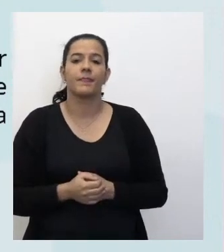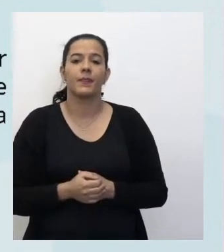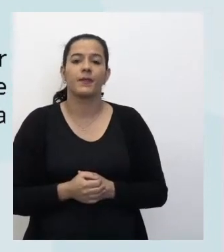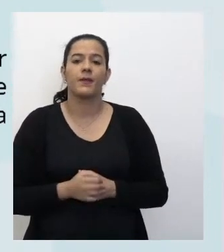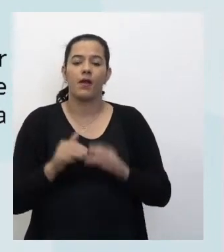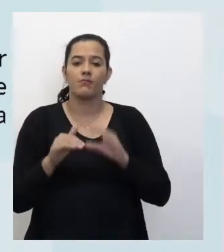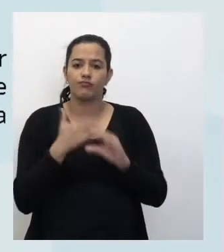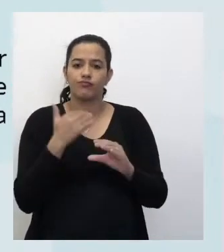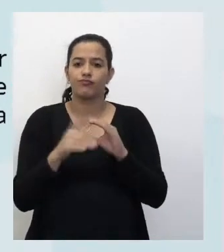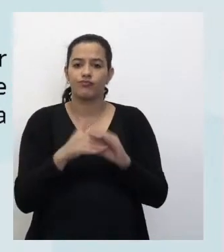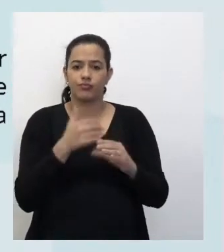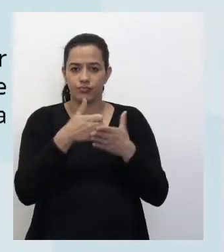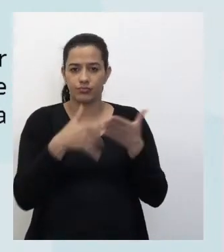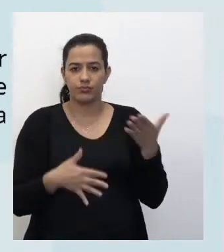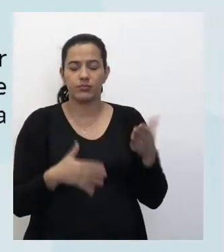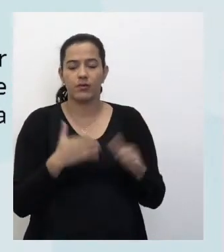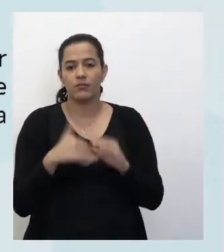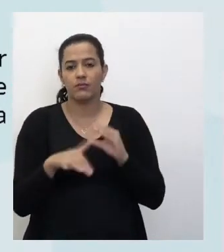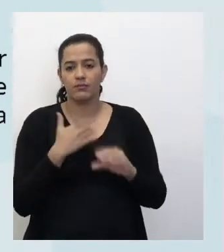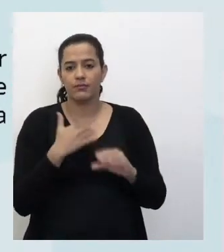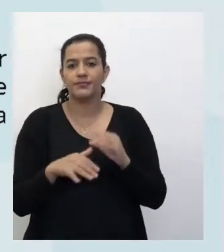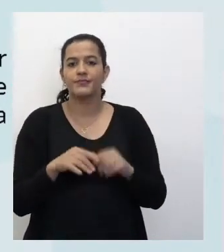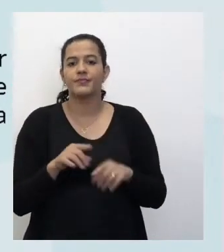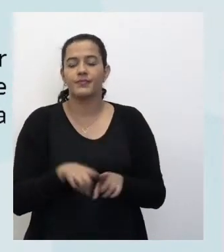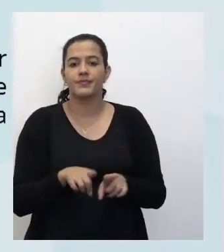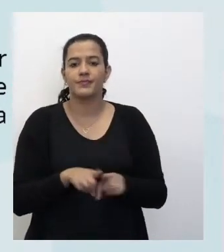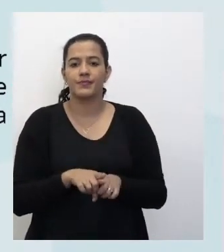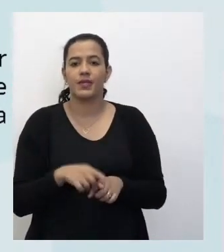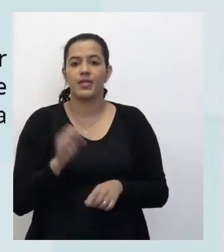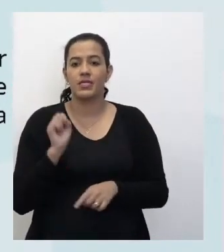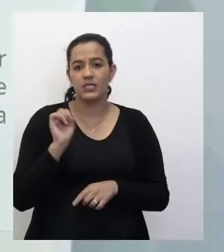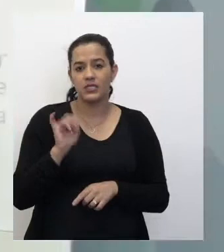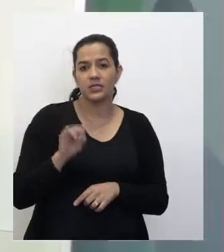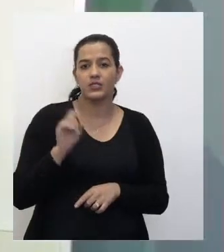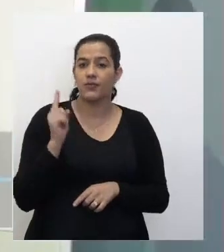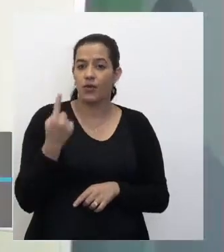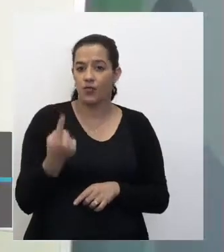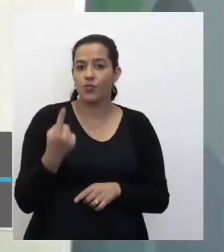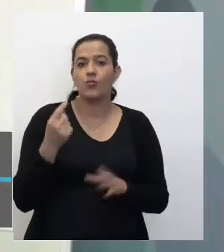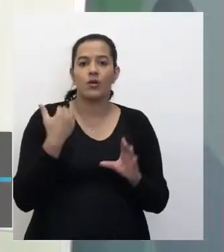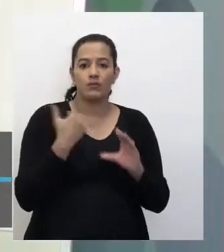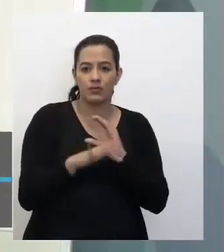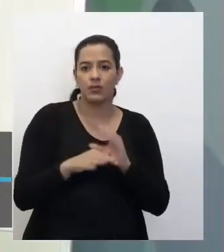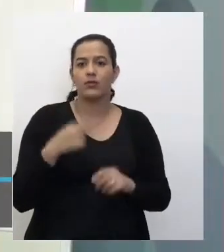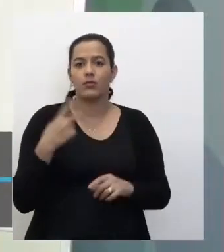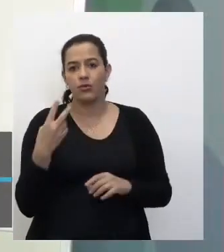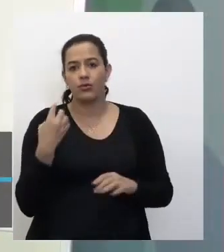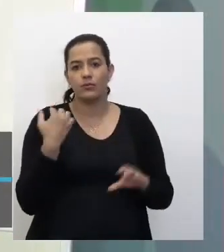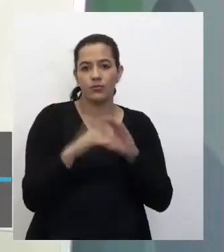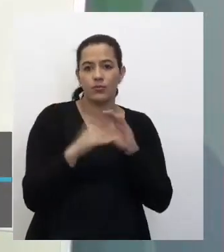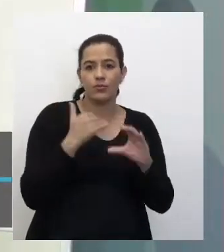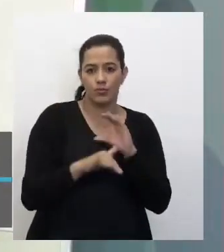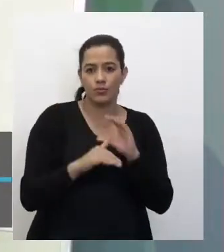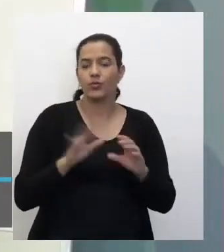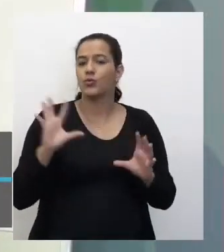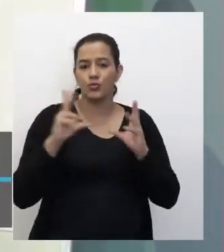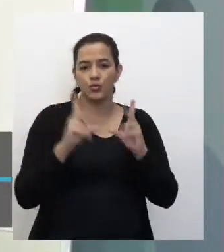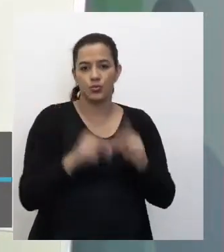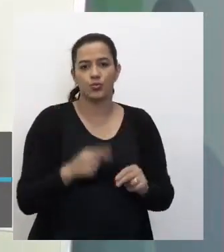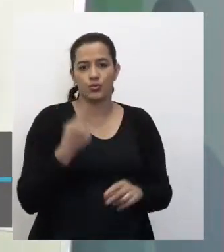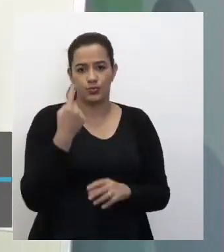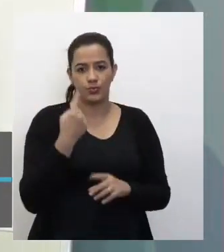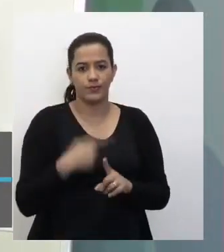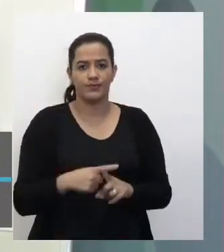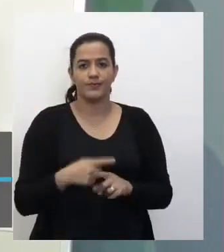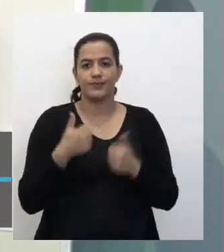os verbos no chat que estejam no Simple Present. Se tiver um só, manda um só. Se tiver dois, mande dois. Okay? Mas manda tudo de uma vez.